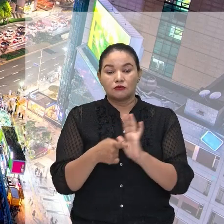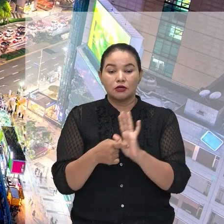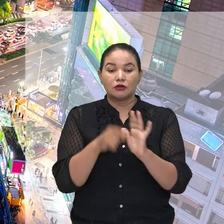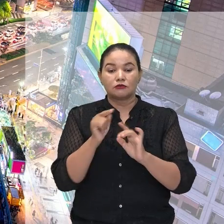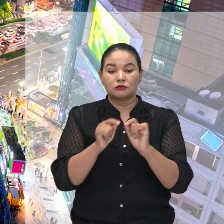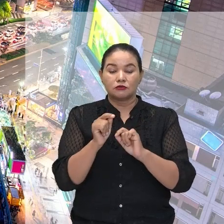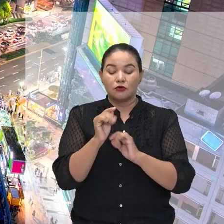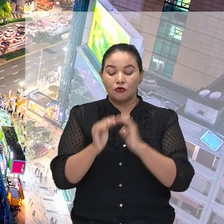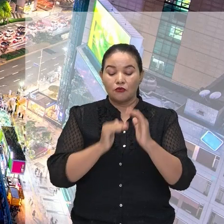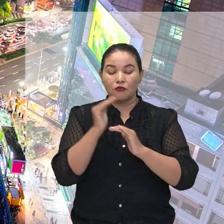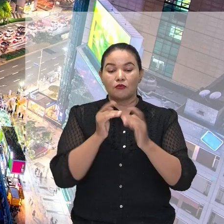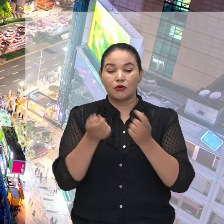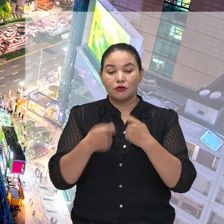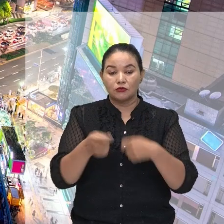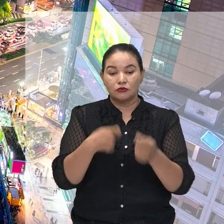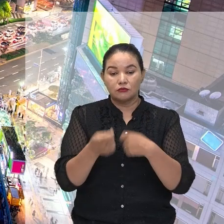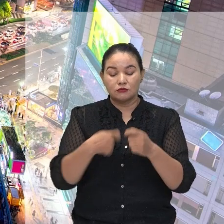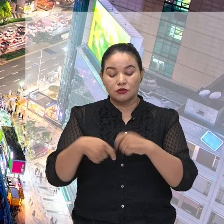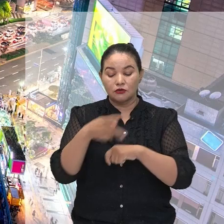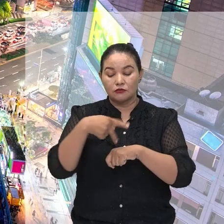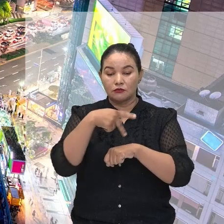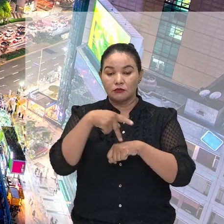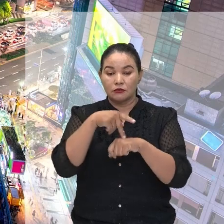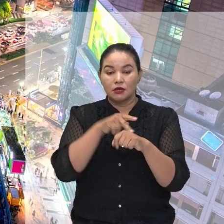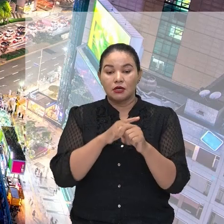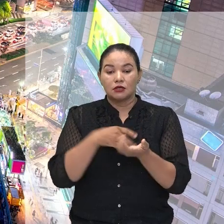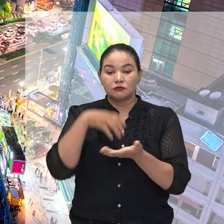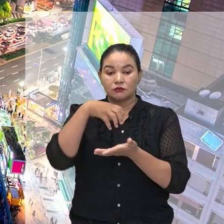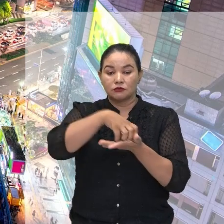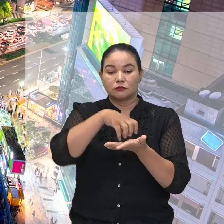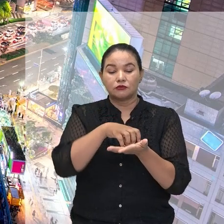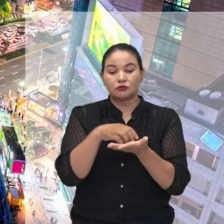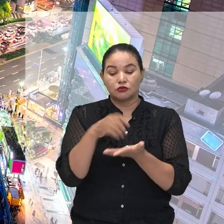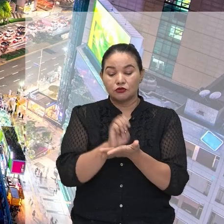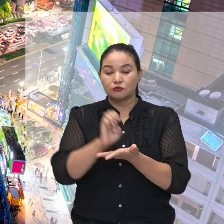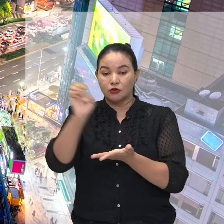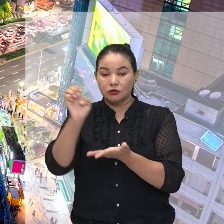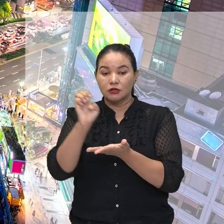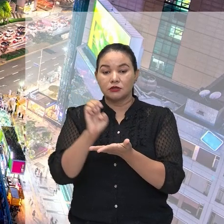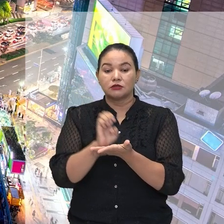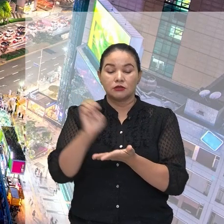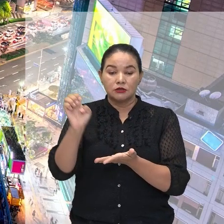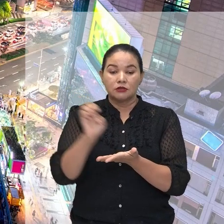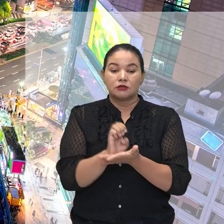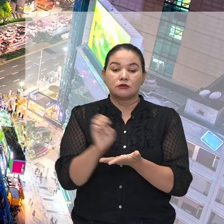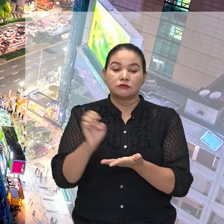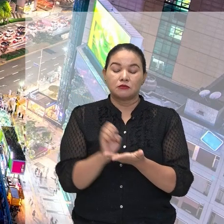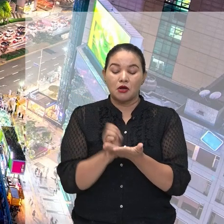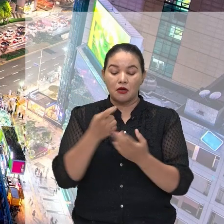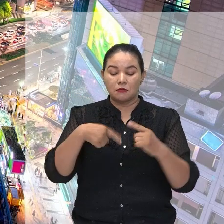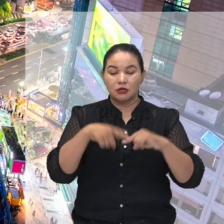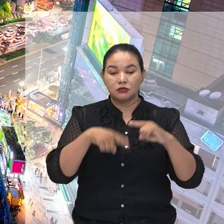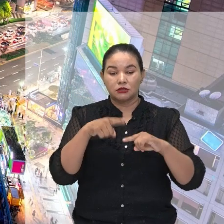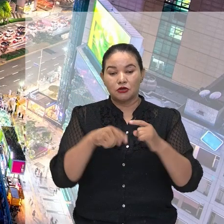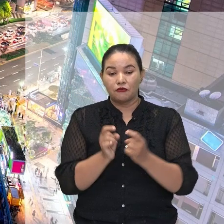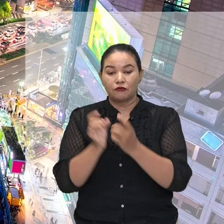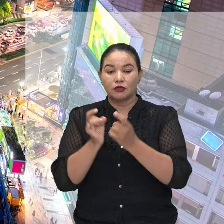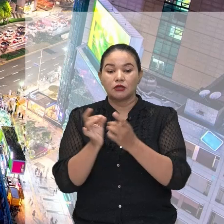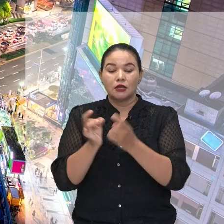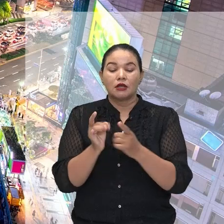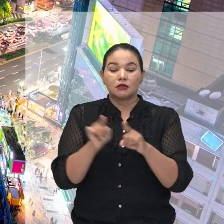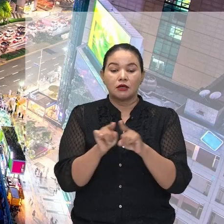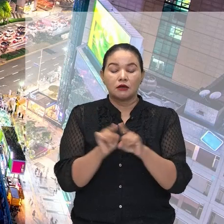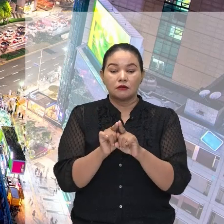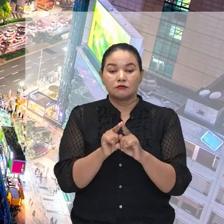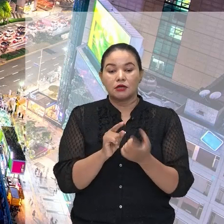que acabou tornando o país aí uma plataforma de exportação, realmente vender muitos produtos, mandar